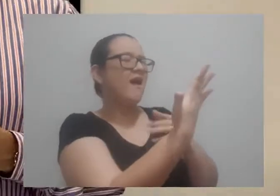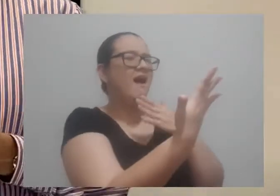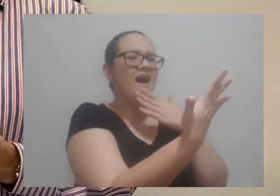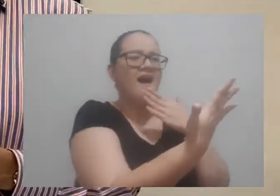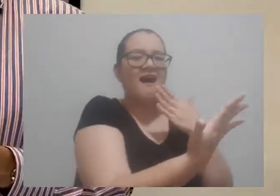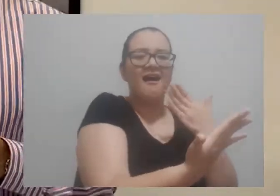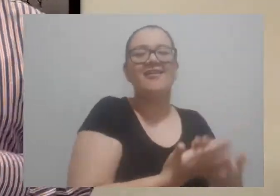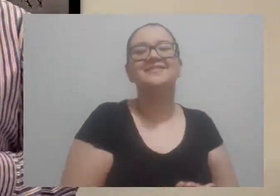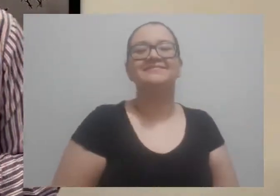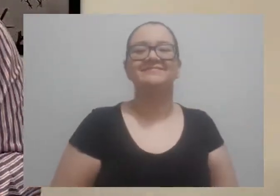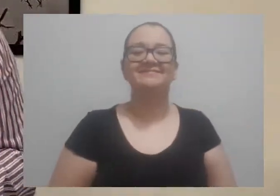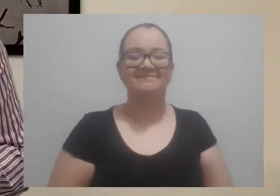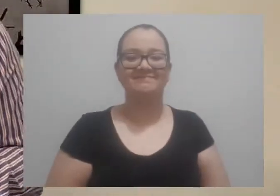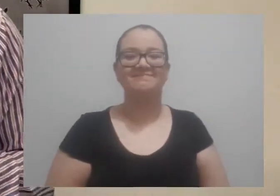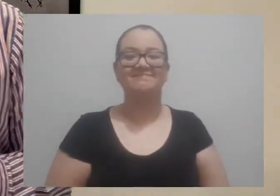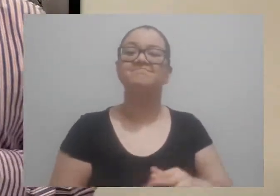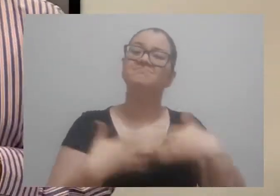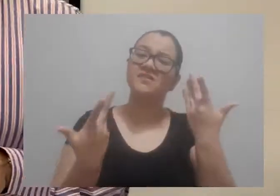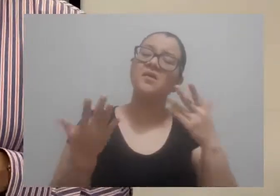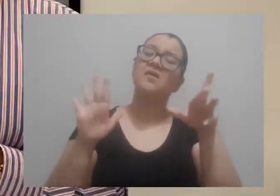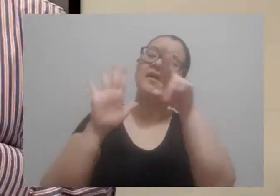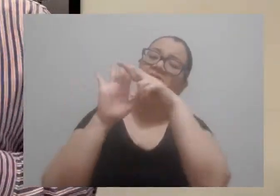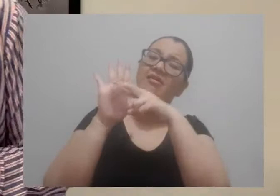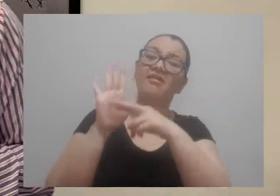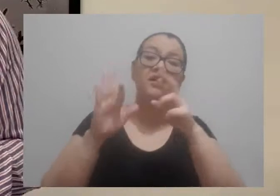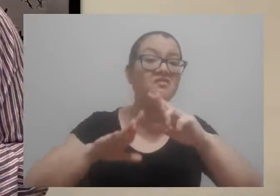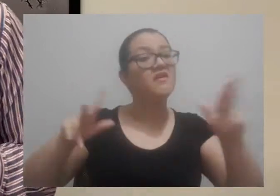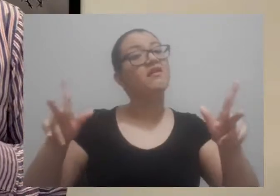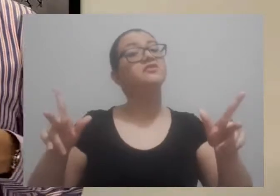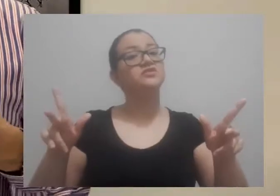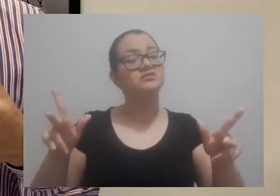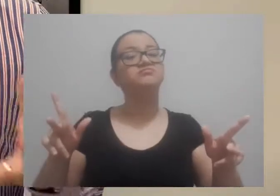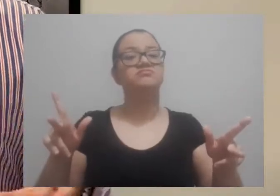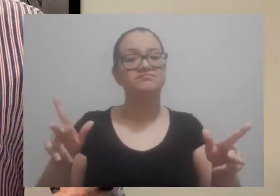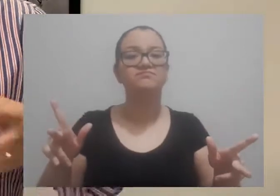esses princípios são diferentes. Esses princípios